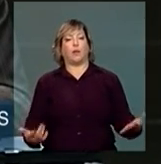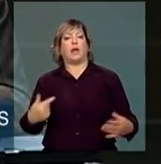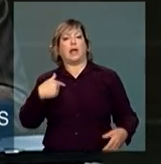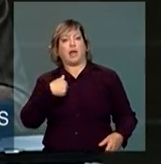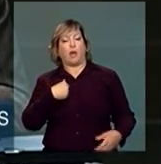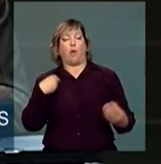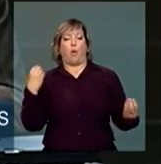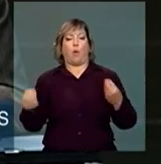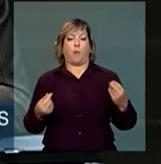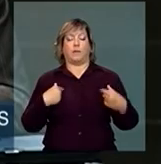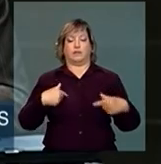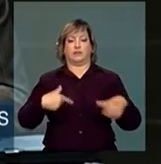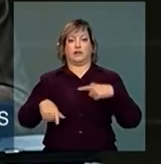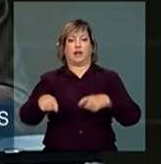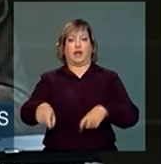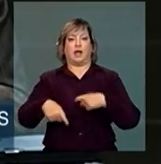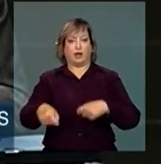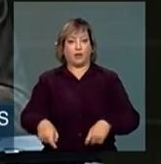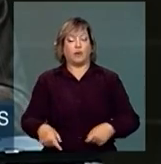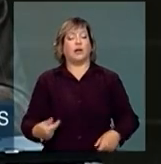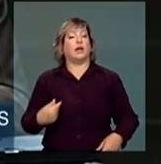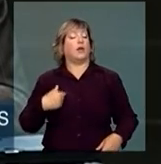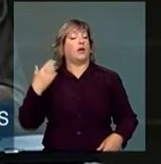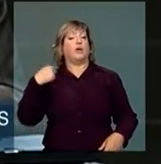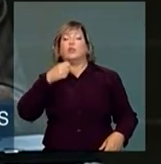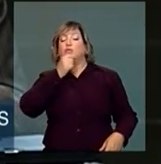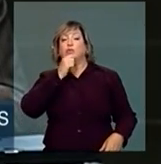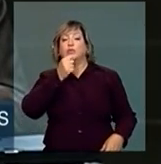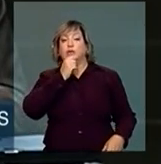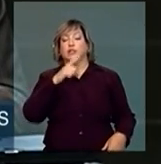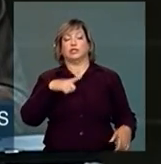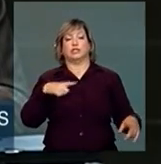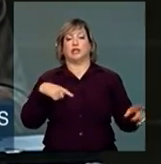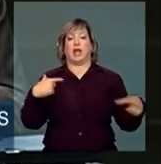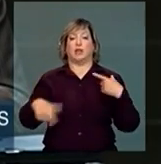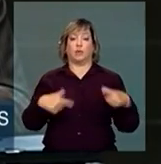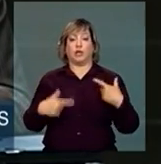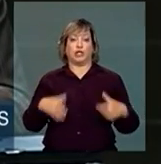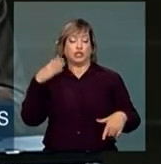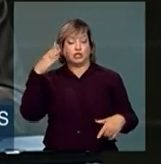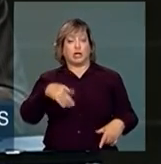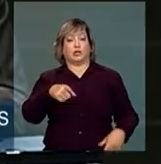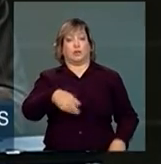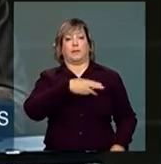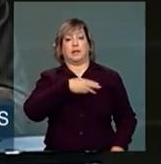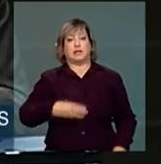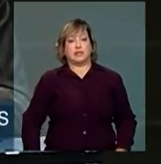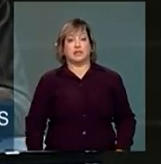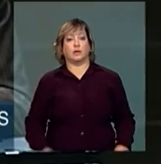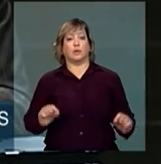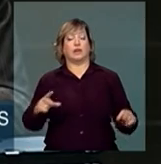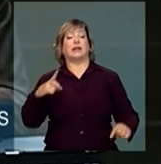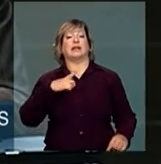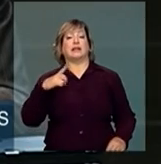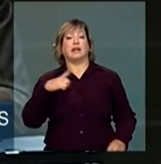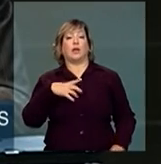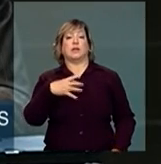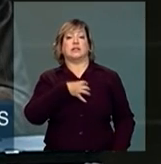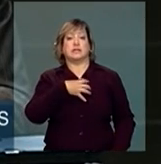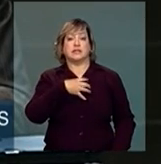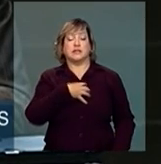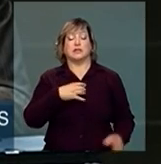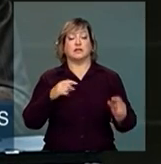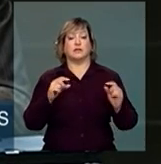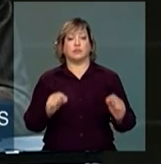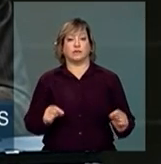agricultor, não tinha ainda atuado diretamente com o ministro, de ter o sentimento dele ter